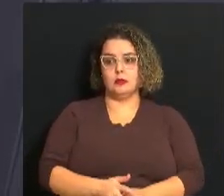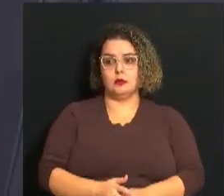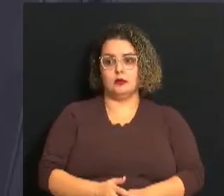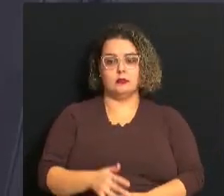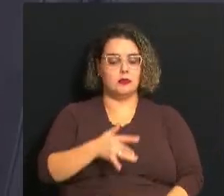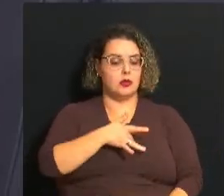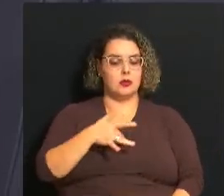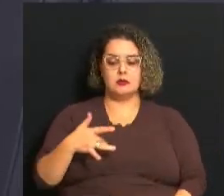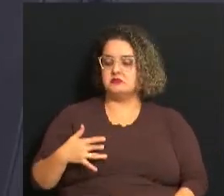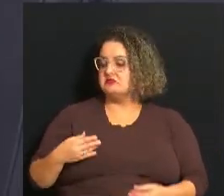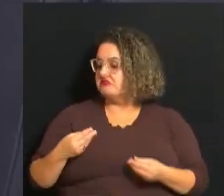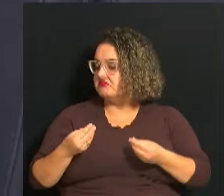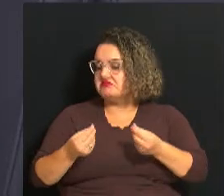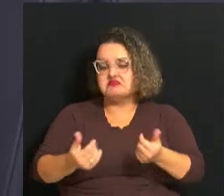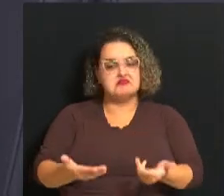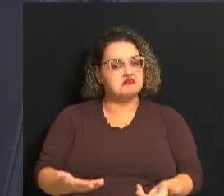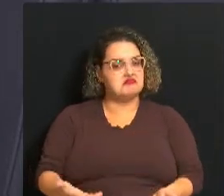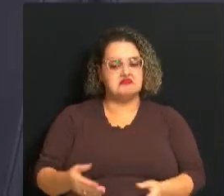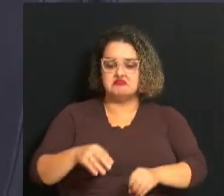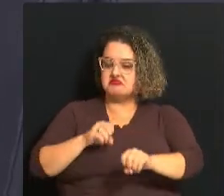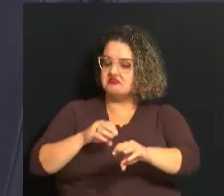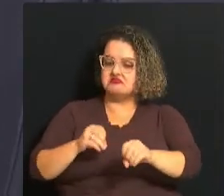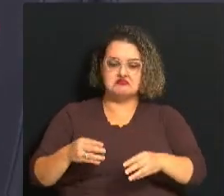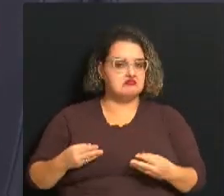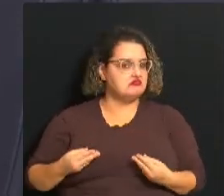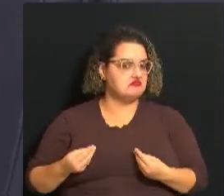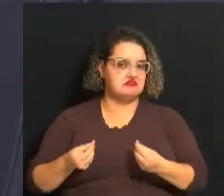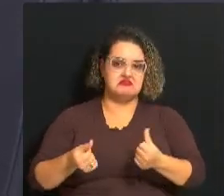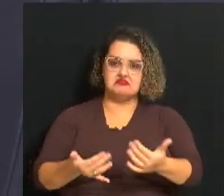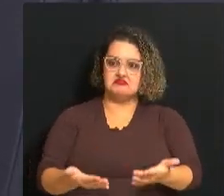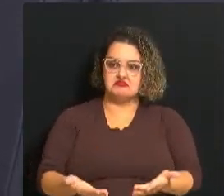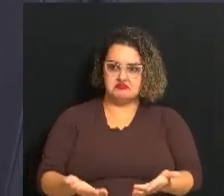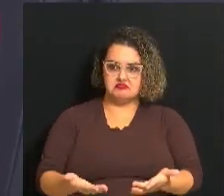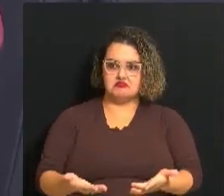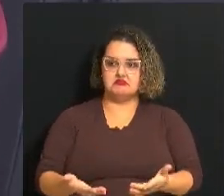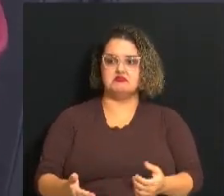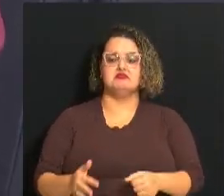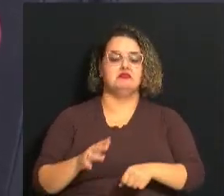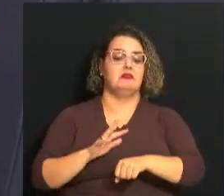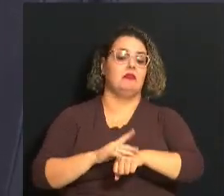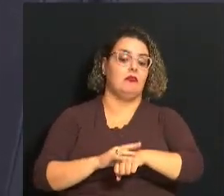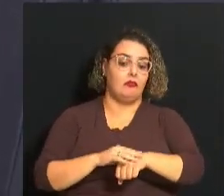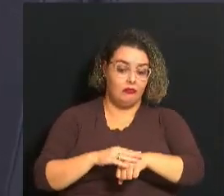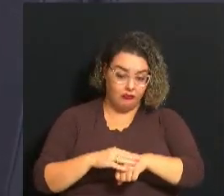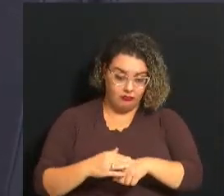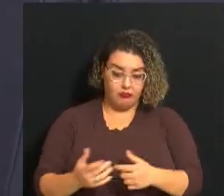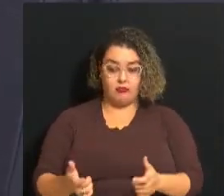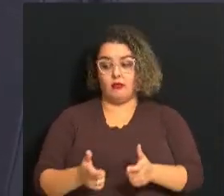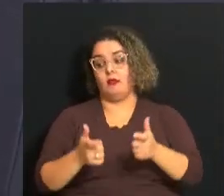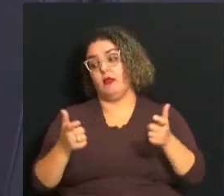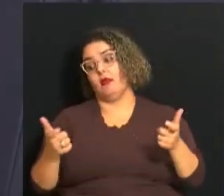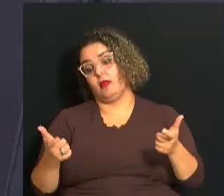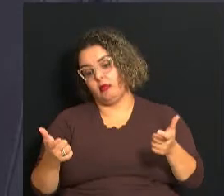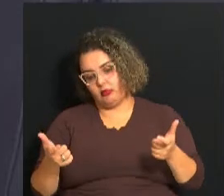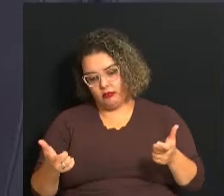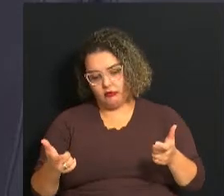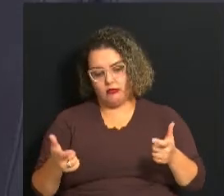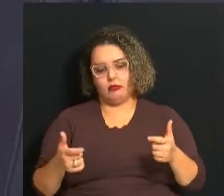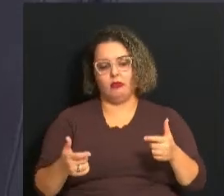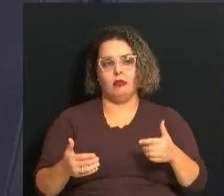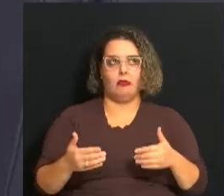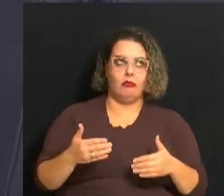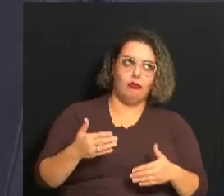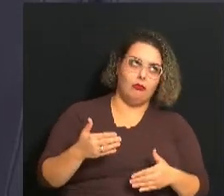de qualidade não leva uma educação de qualidade que eleva o adoecimento leva uma mecanização do trabalho e